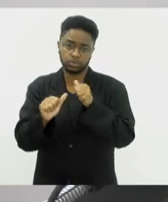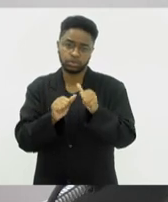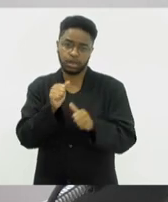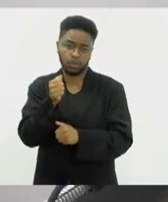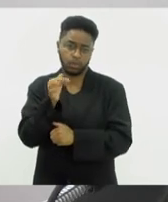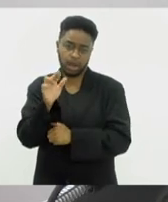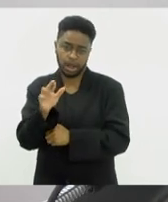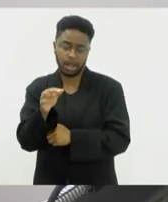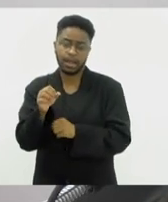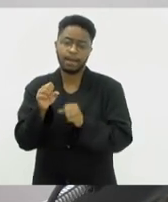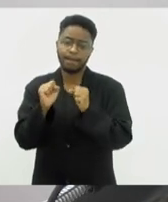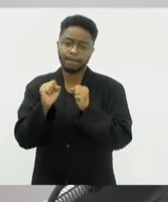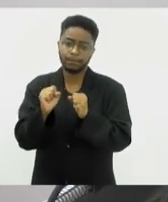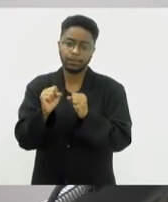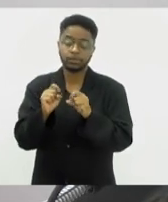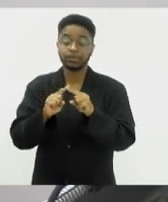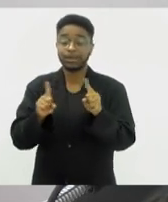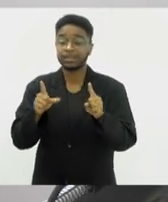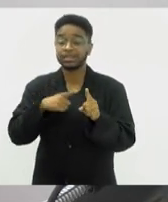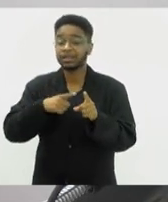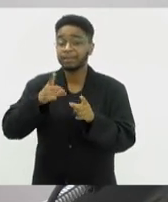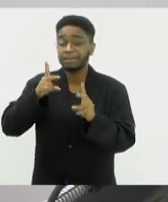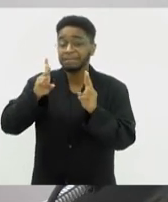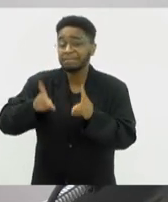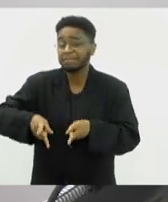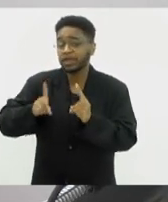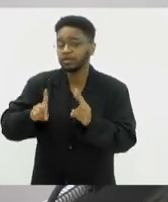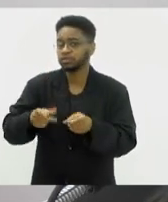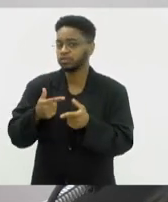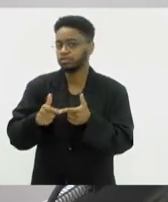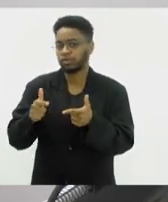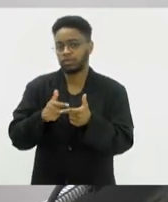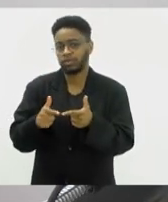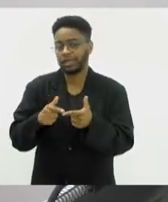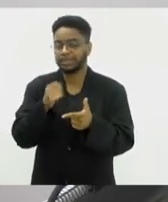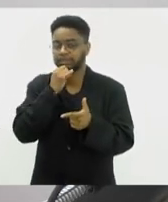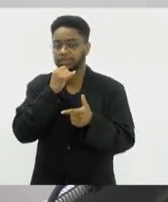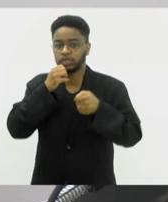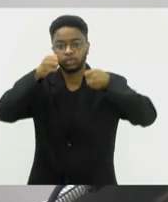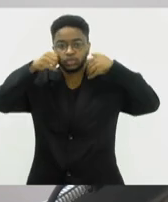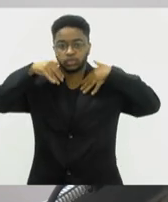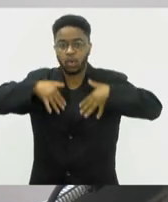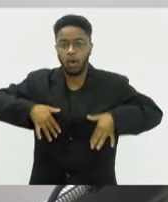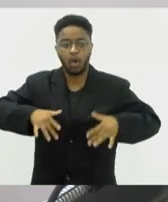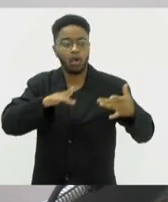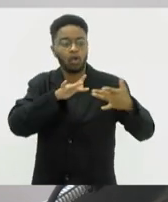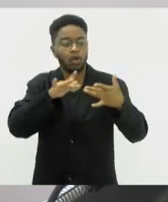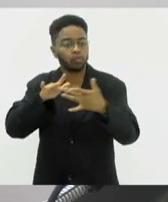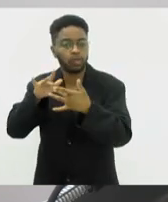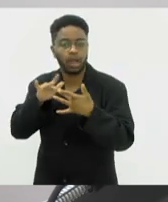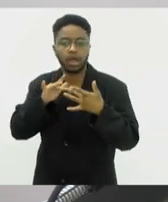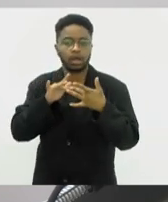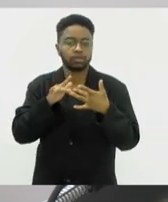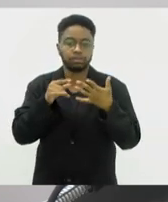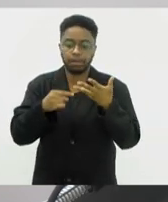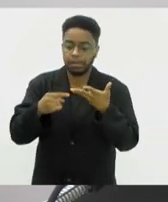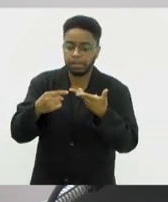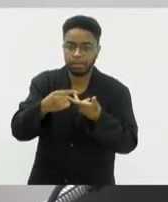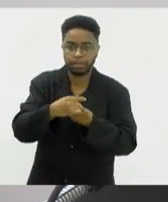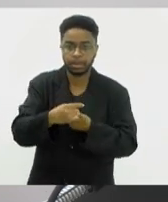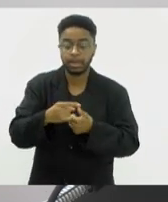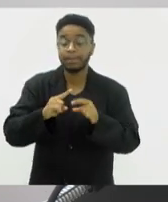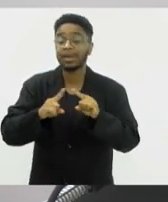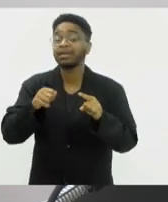etc, mas tem os mesmos problemas e os problemas do suor, do tato, etc, etc. Quem tem